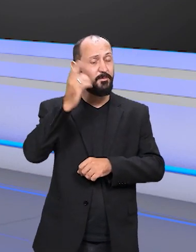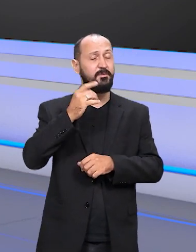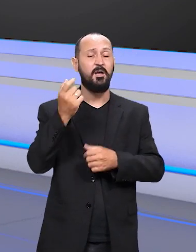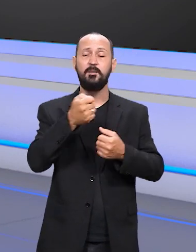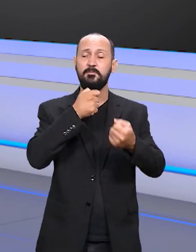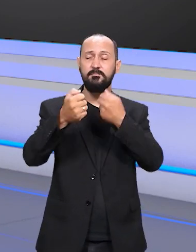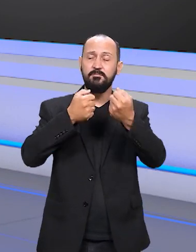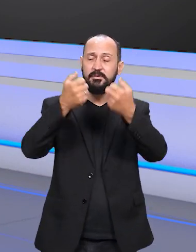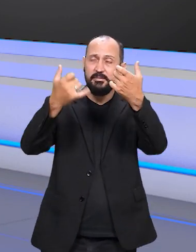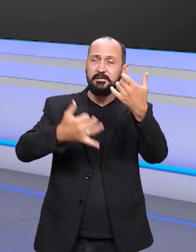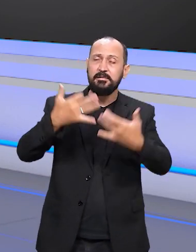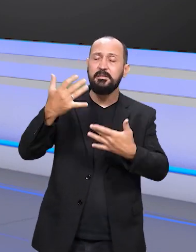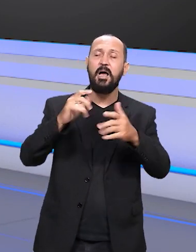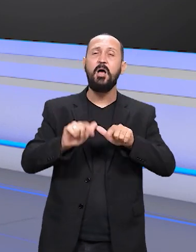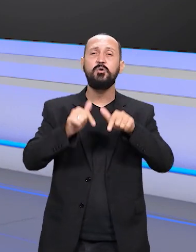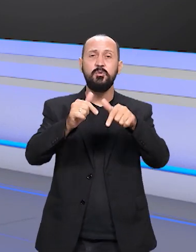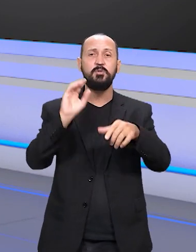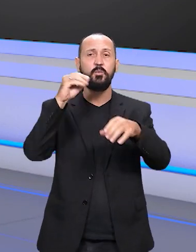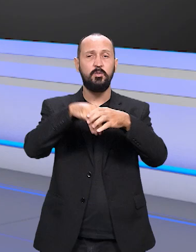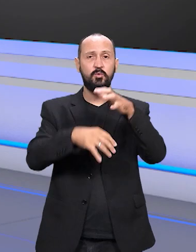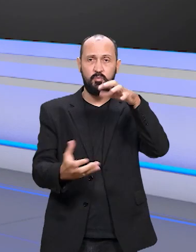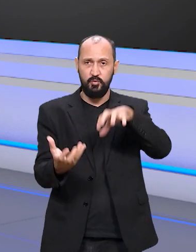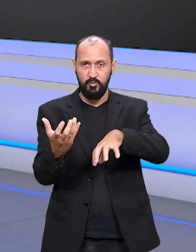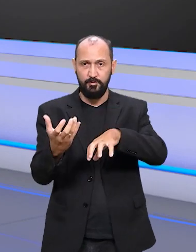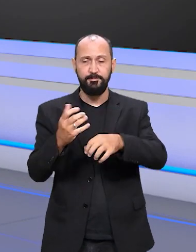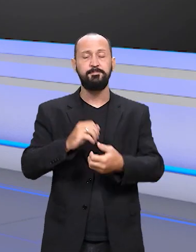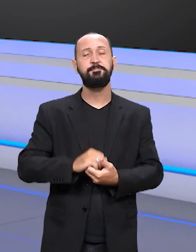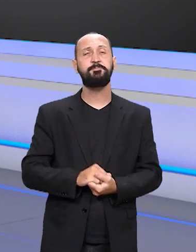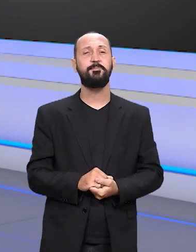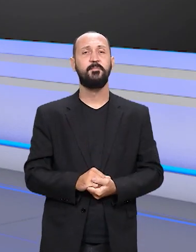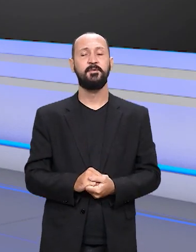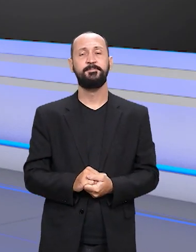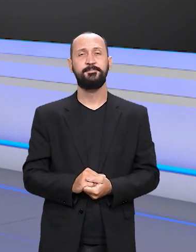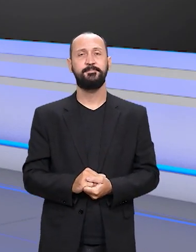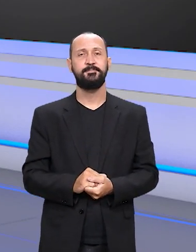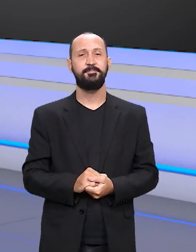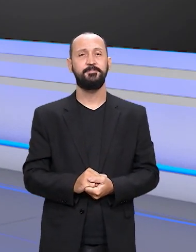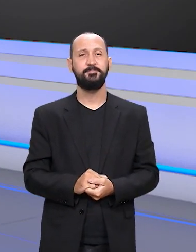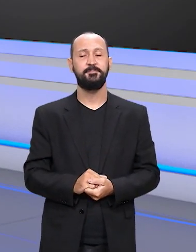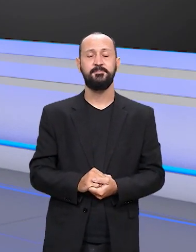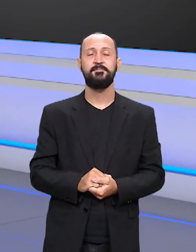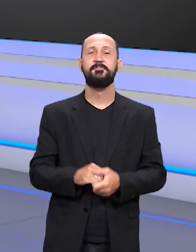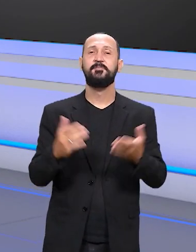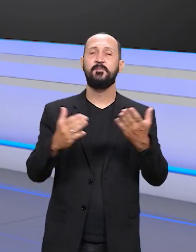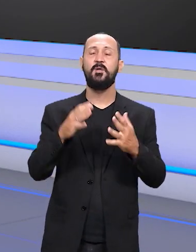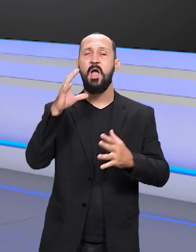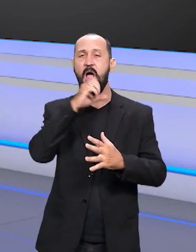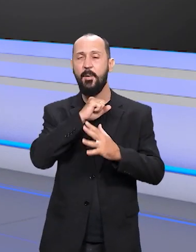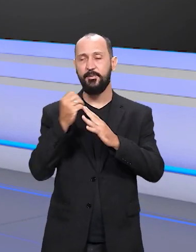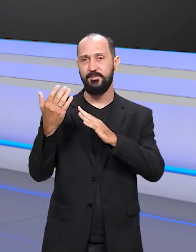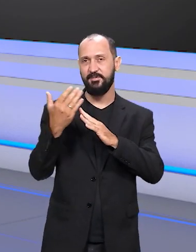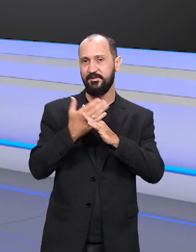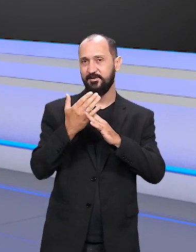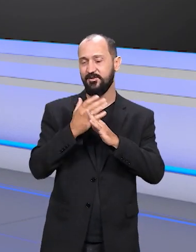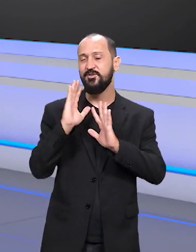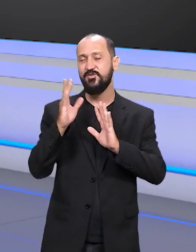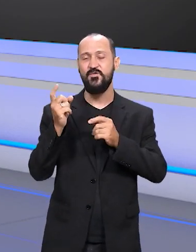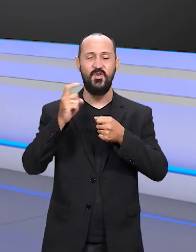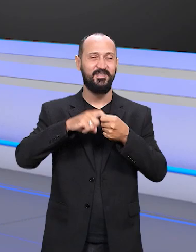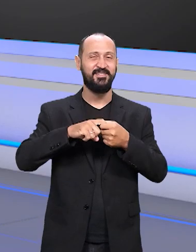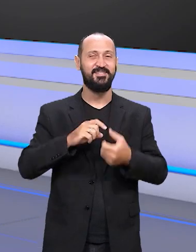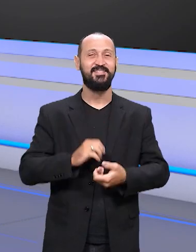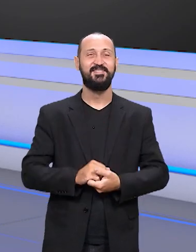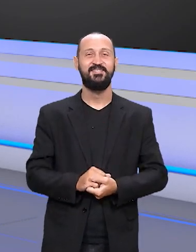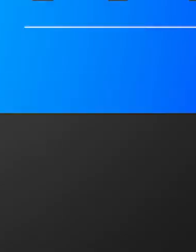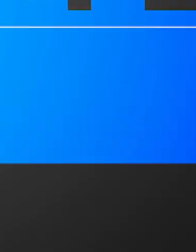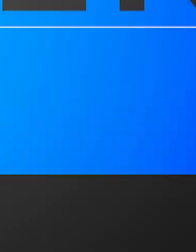os deputados repercutem a notícia e comentam ações que tramitam no Congresso Nacional. Agora nós vamos para um breve intervalo,